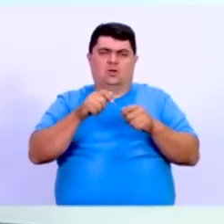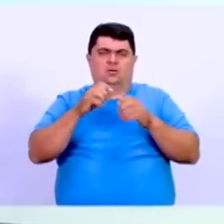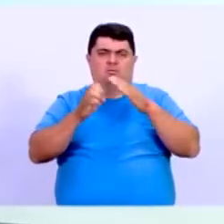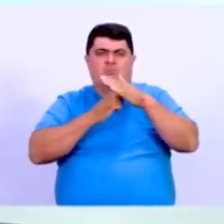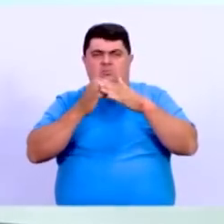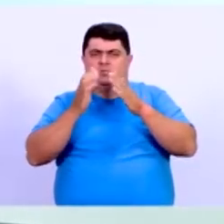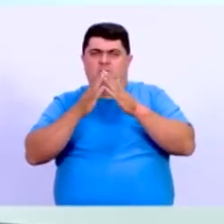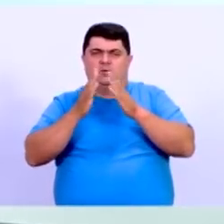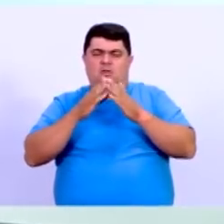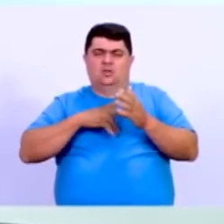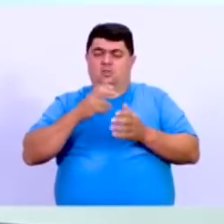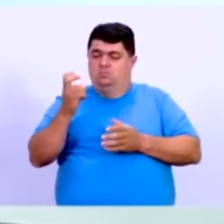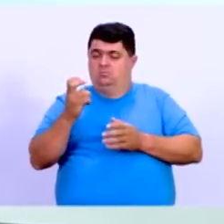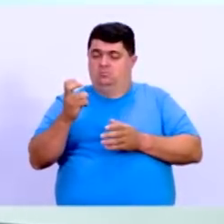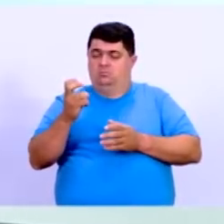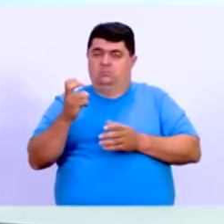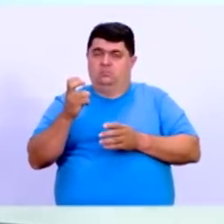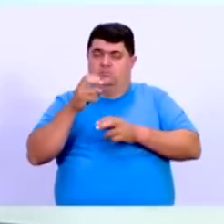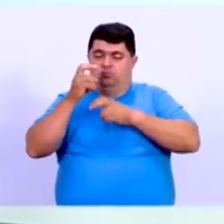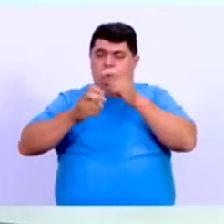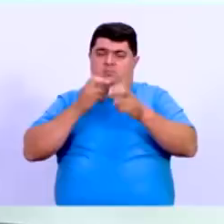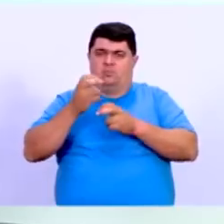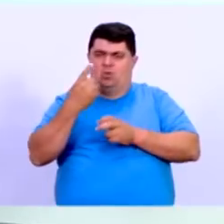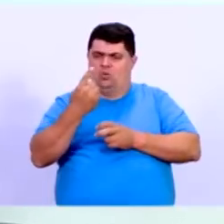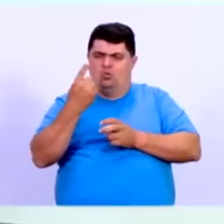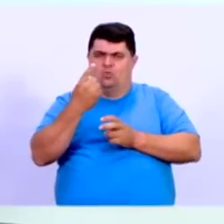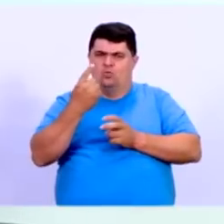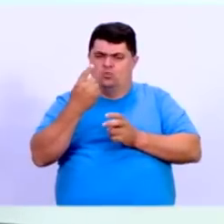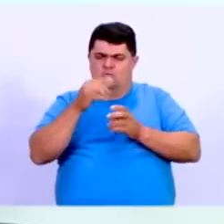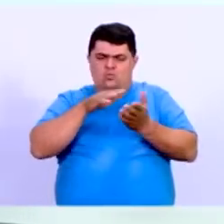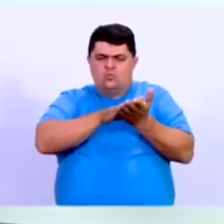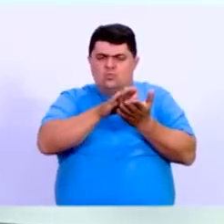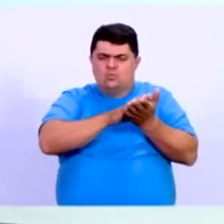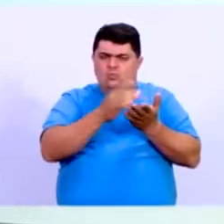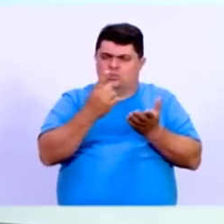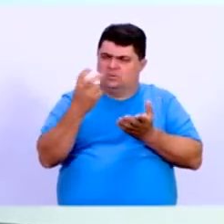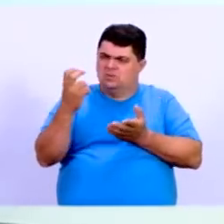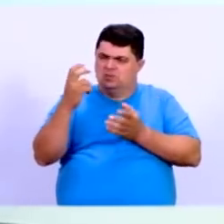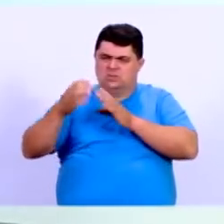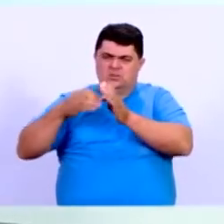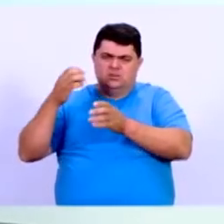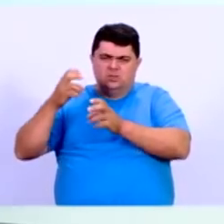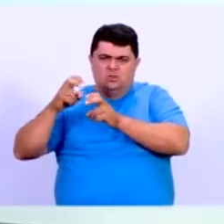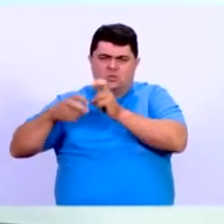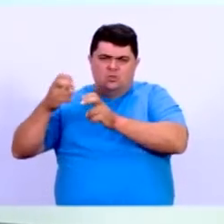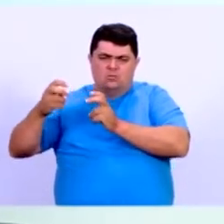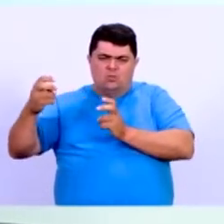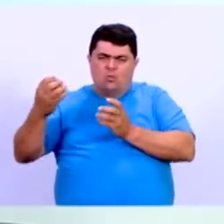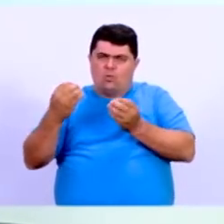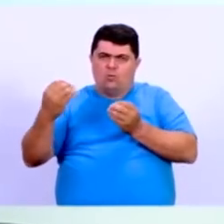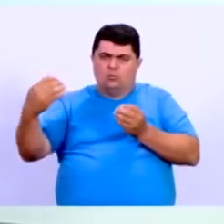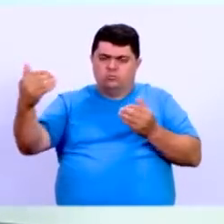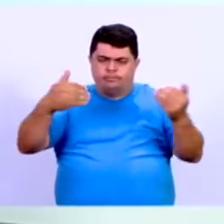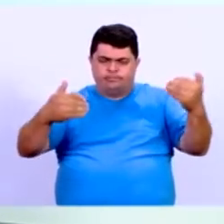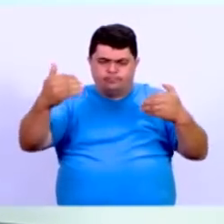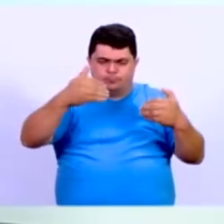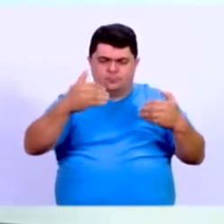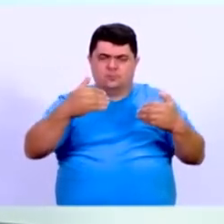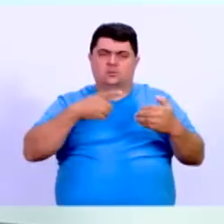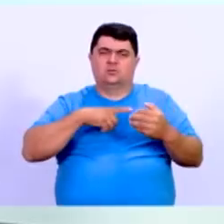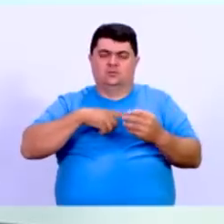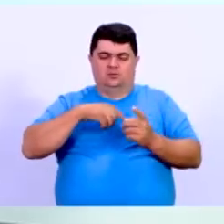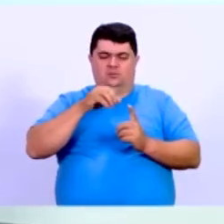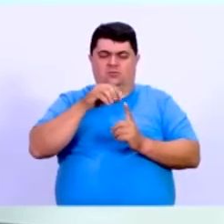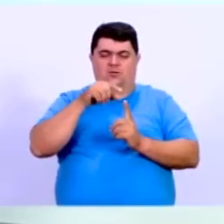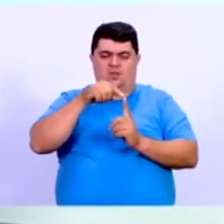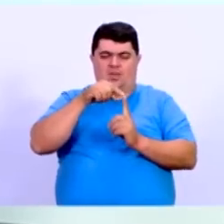tem 5 computadores. Poxa, uma impressora só para 5 micros, como é que eu faço? Vou trabalhar com compartilhamento desse recurso, que é